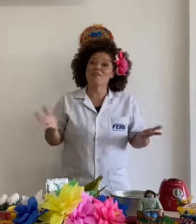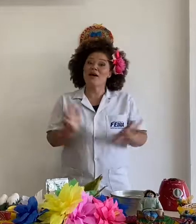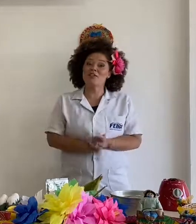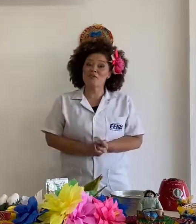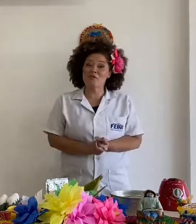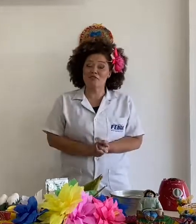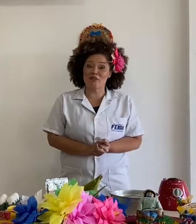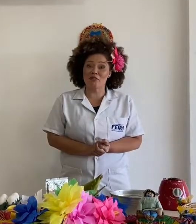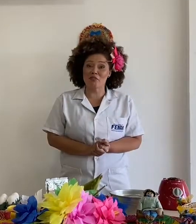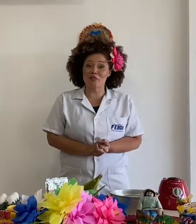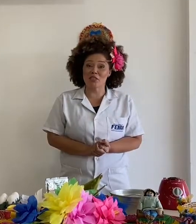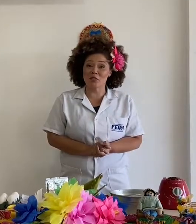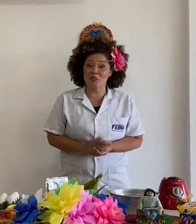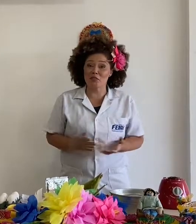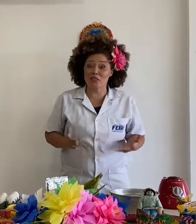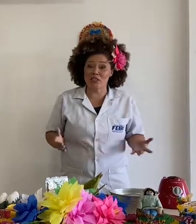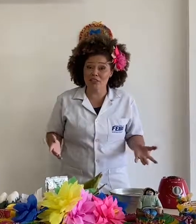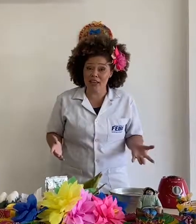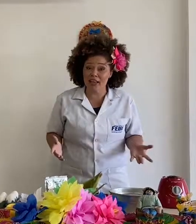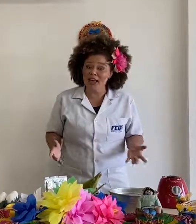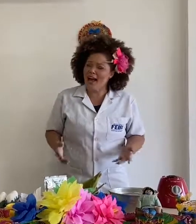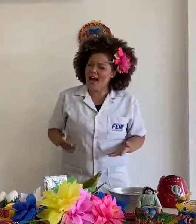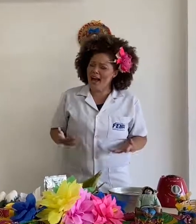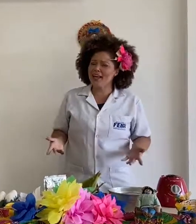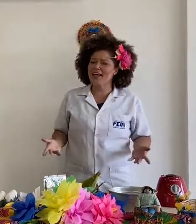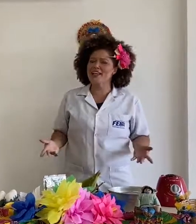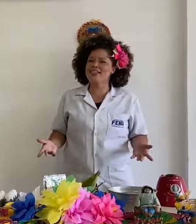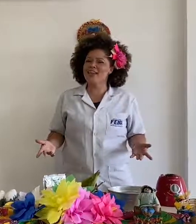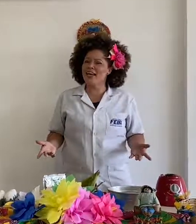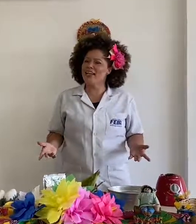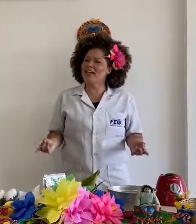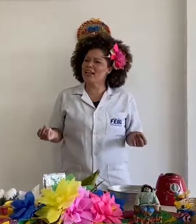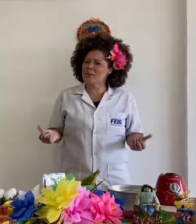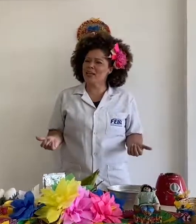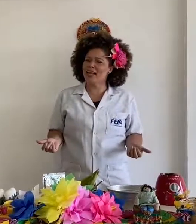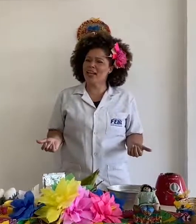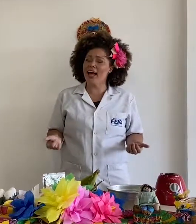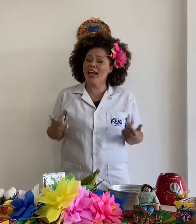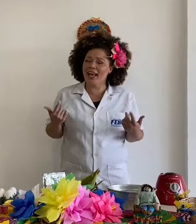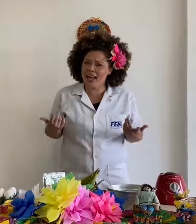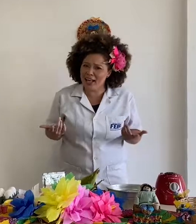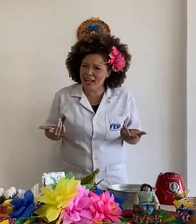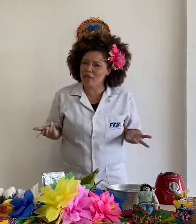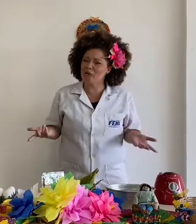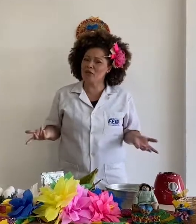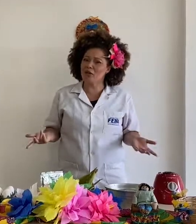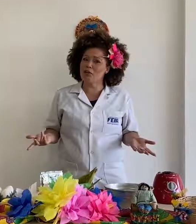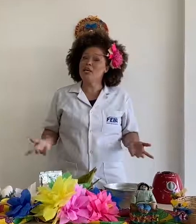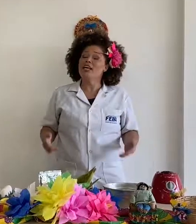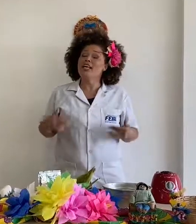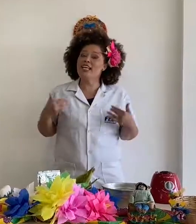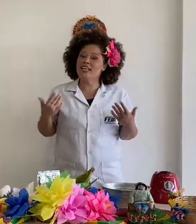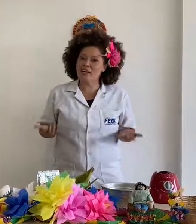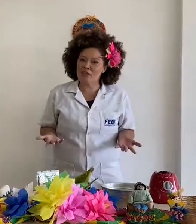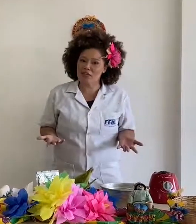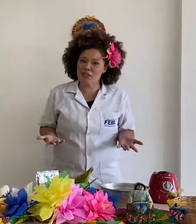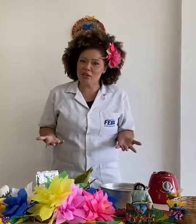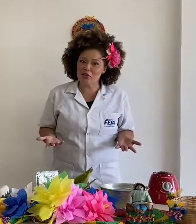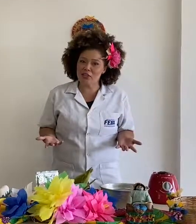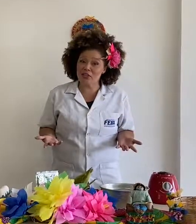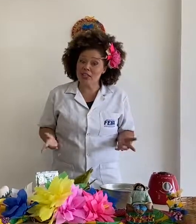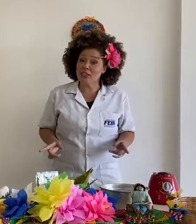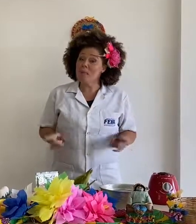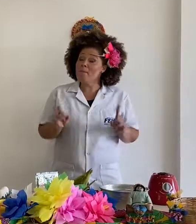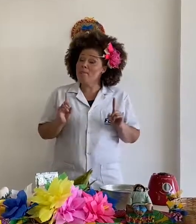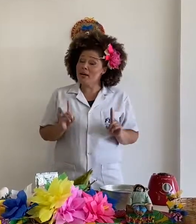aqui, mais uma vez com vocês pra gente fazer o quê? Aquela receita, lembra dela? Aquela que a Pro falou que iria fazer